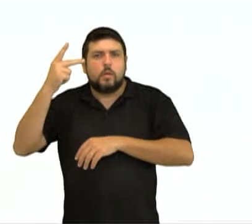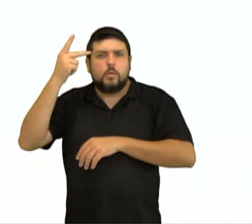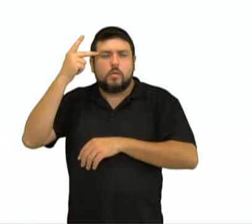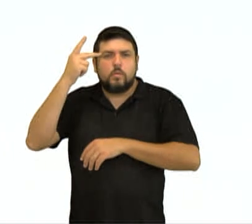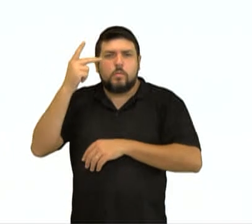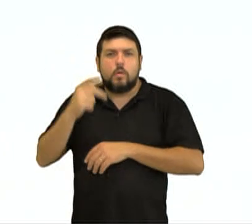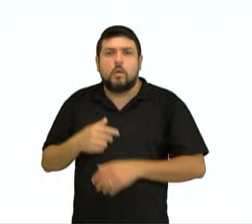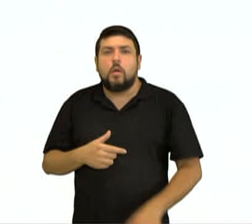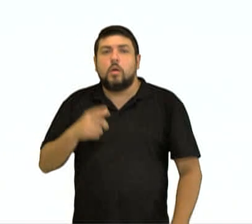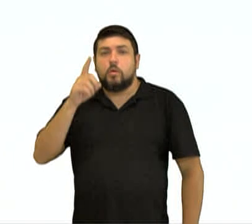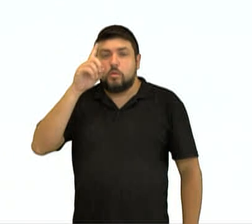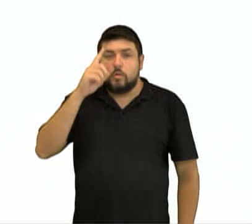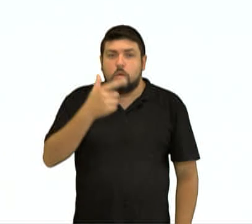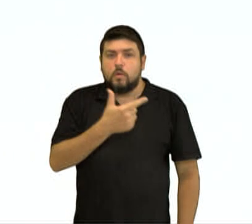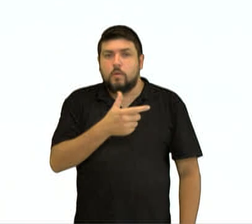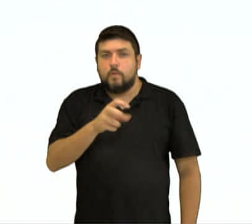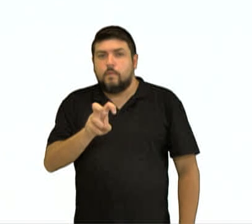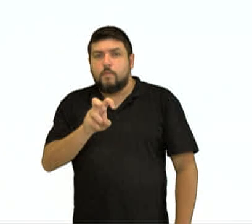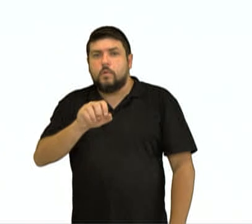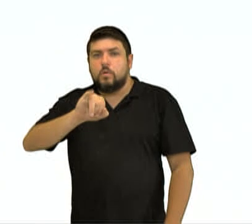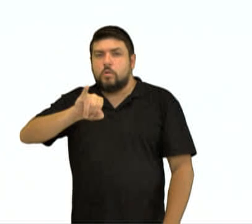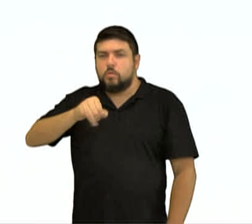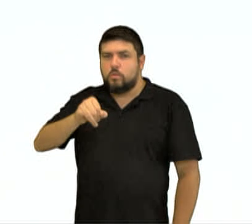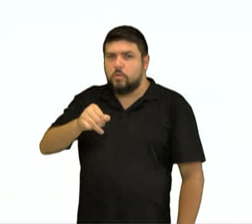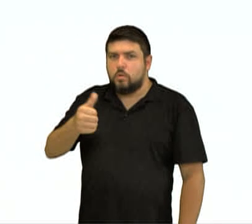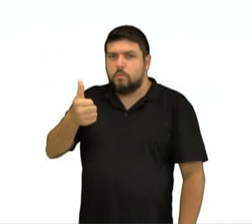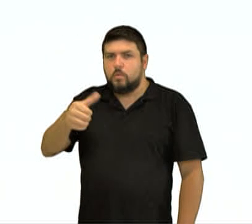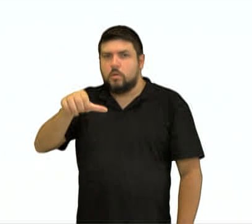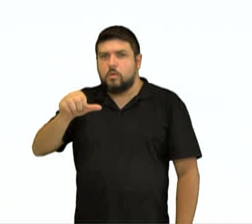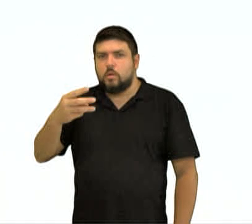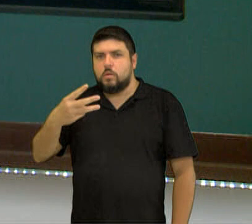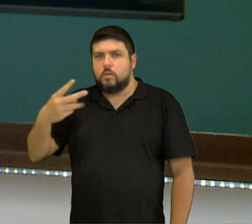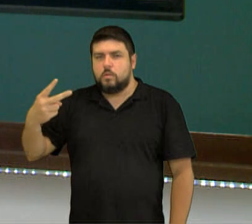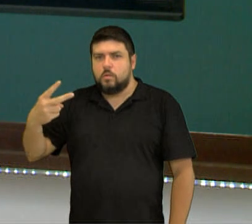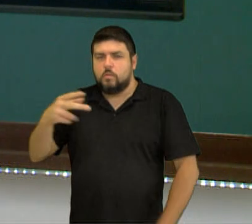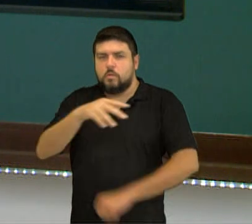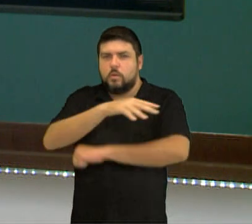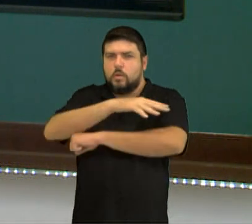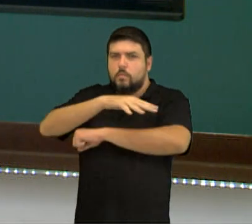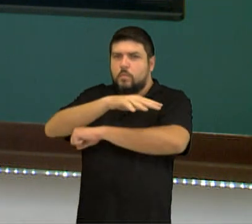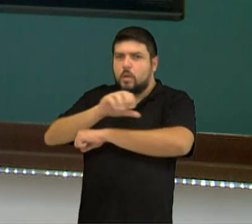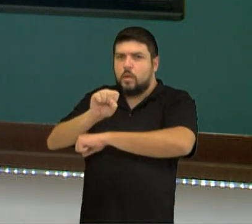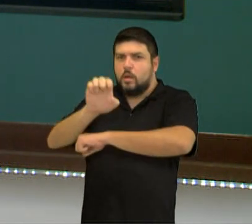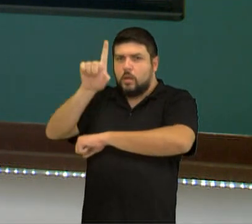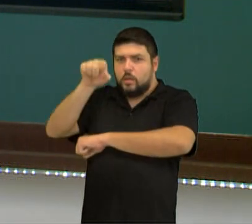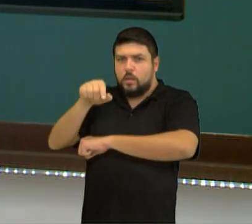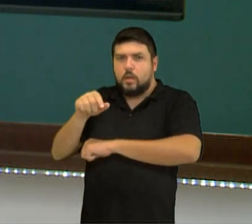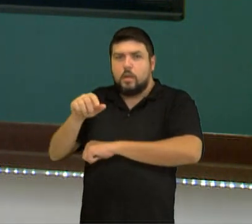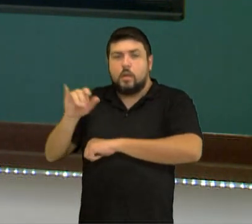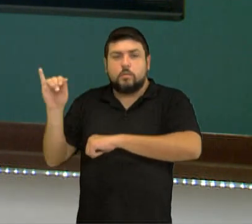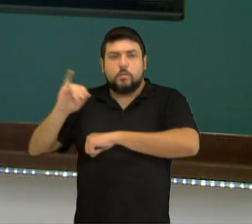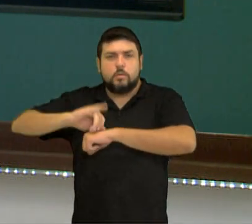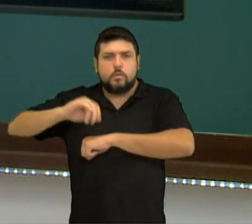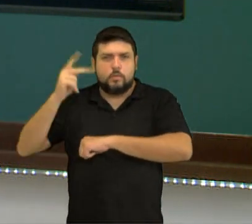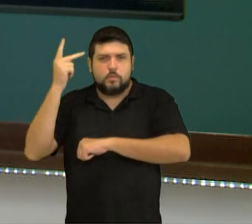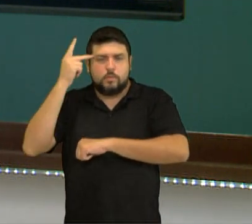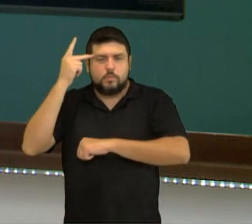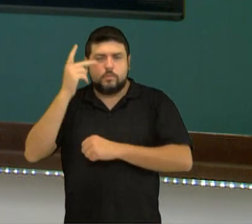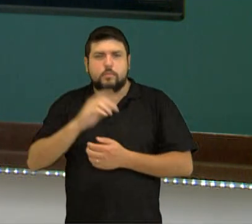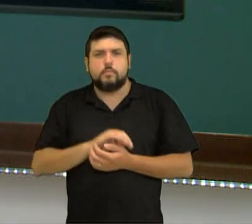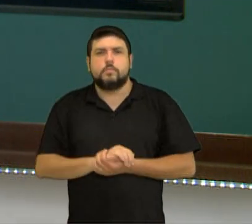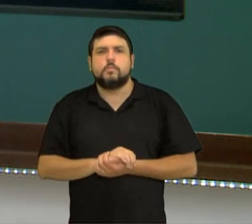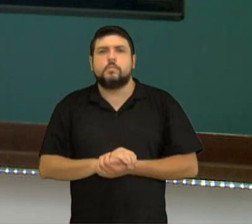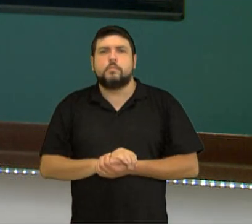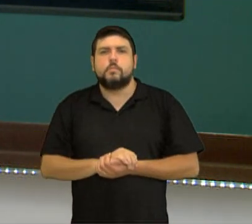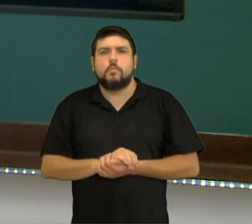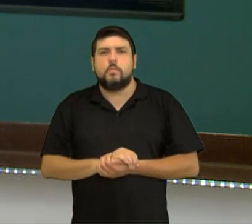no dia 25 de janeiro de 1932, na Praça da Sé, centro de São Paulo. Getúlio mostrou que